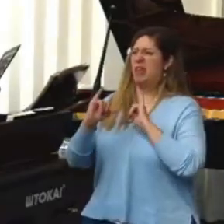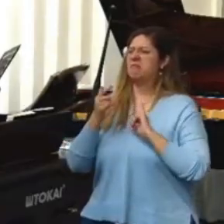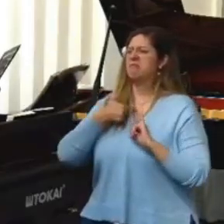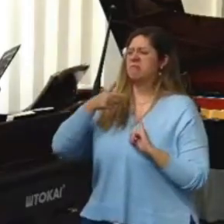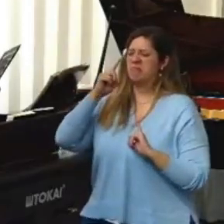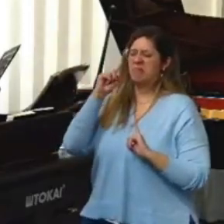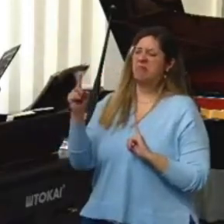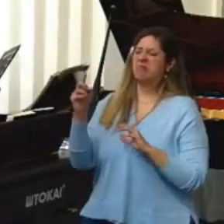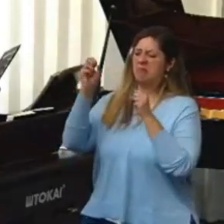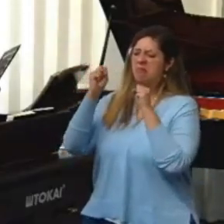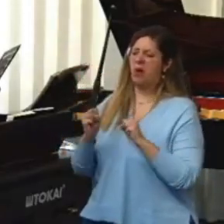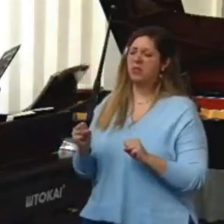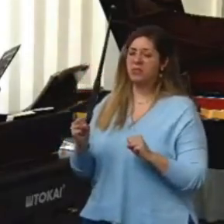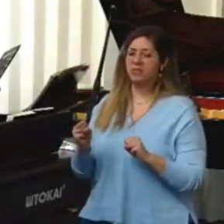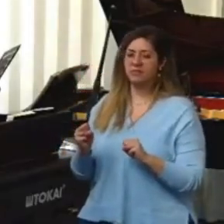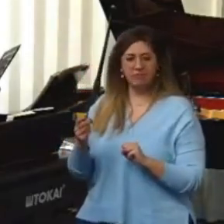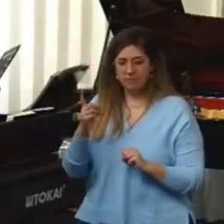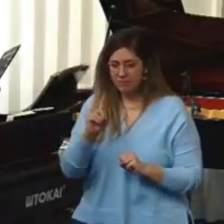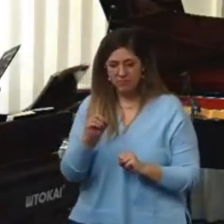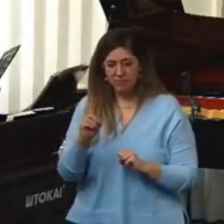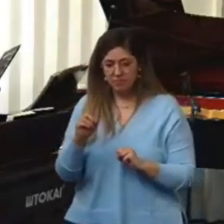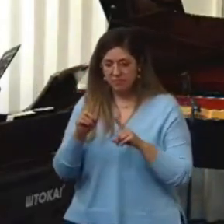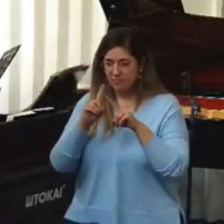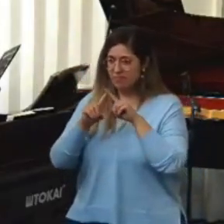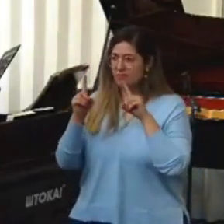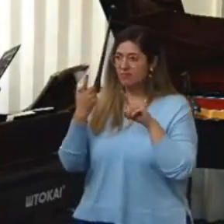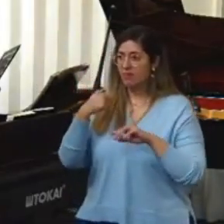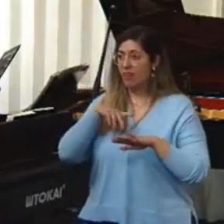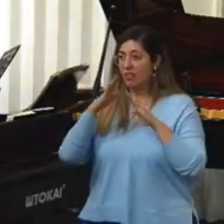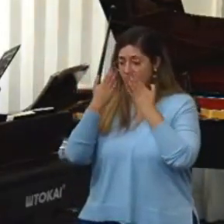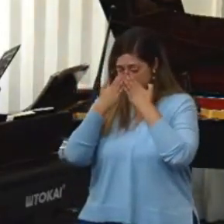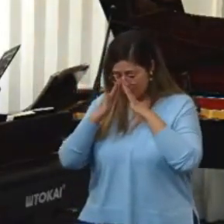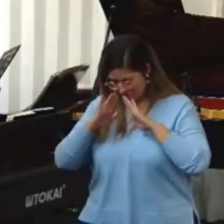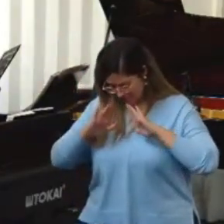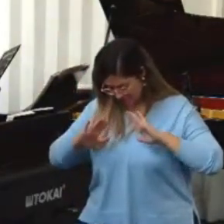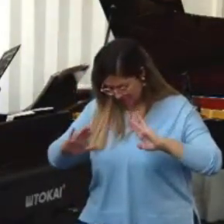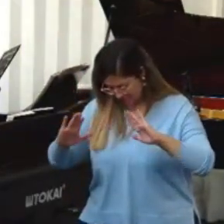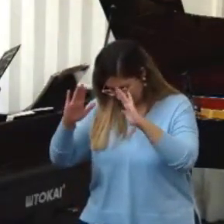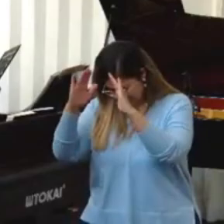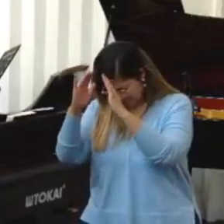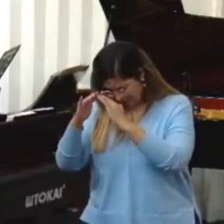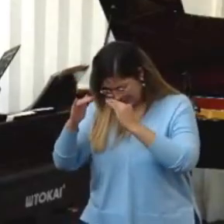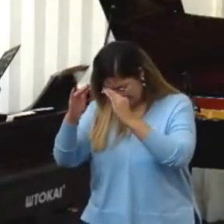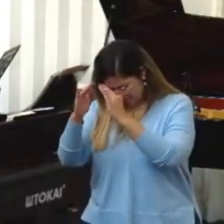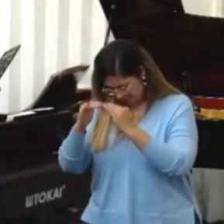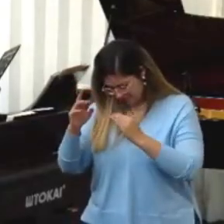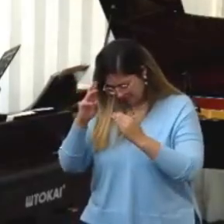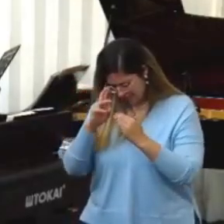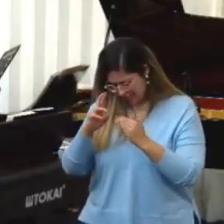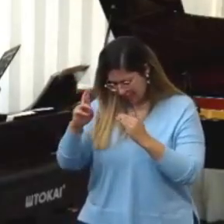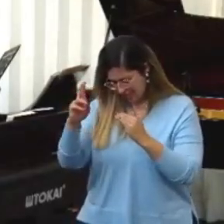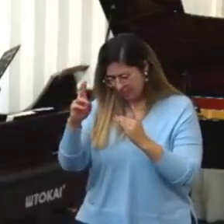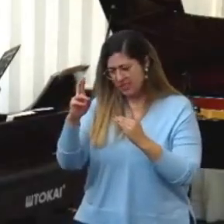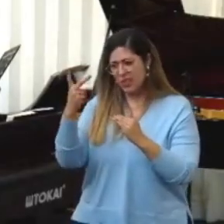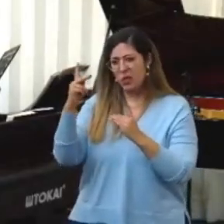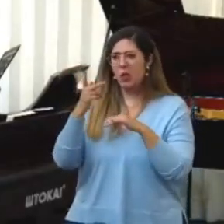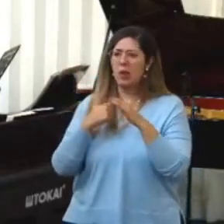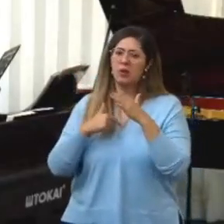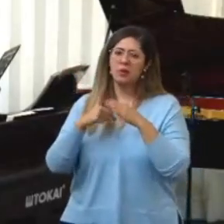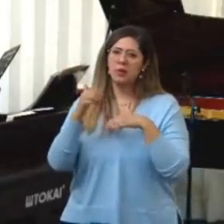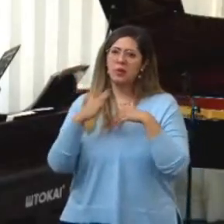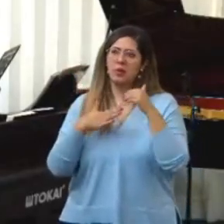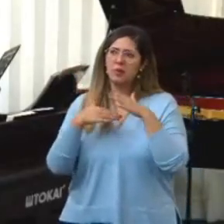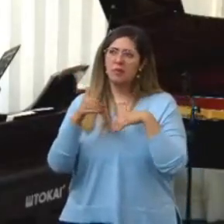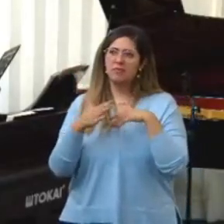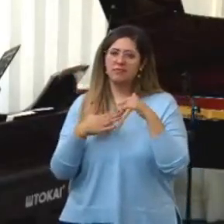não determina nada, não manda nada. A gente suplica. E nessa súplica